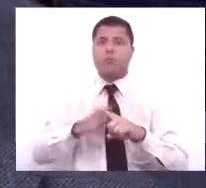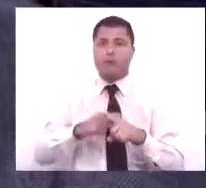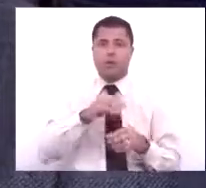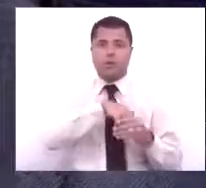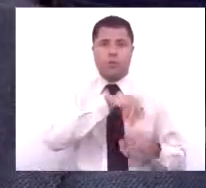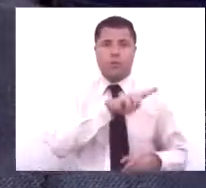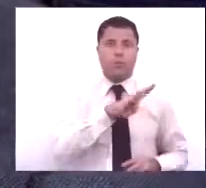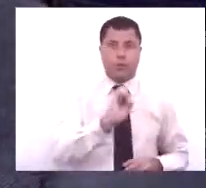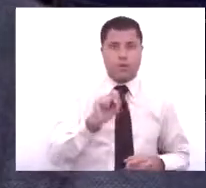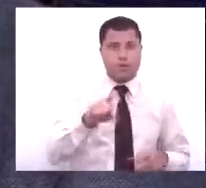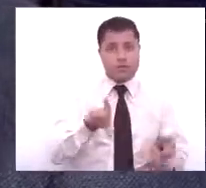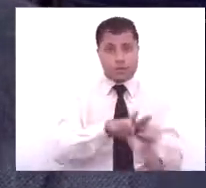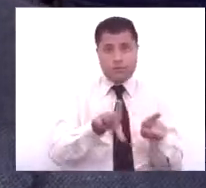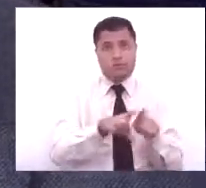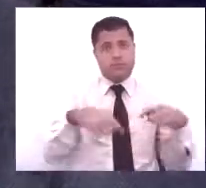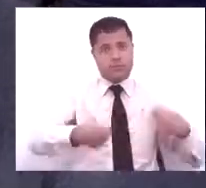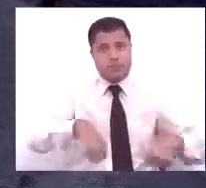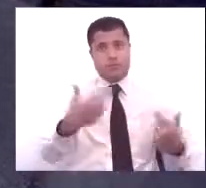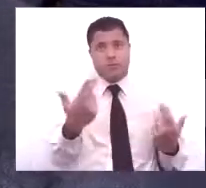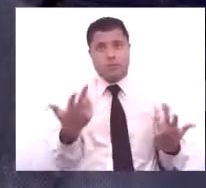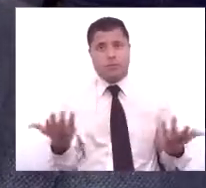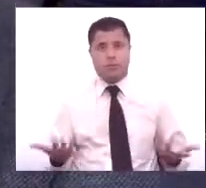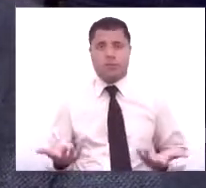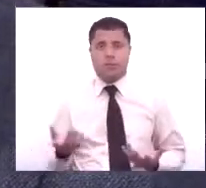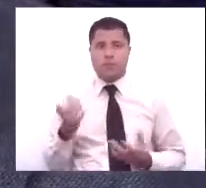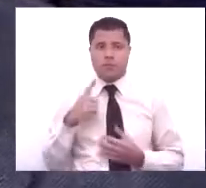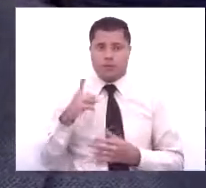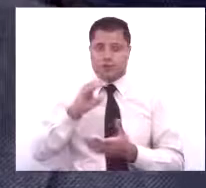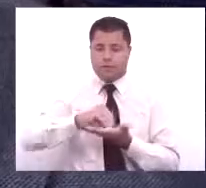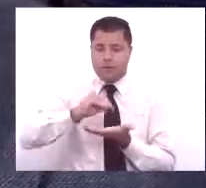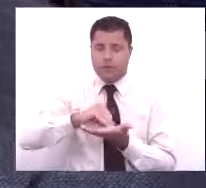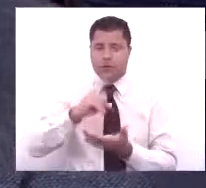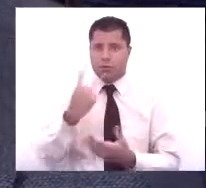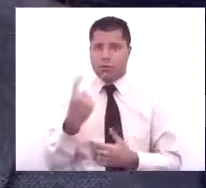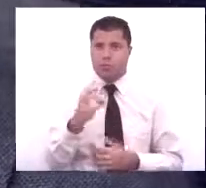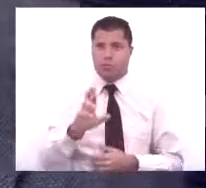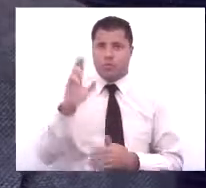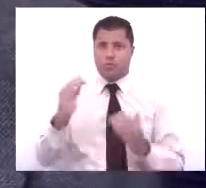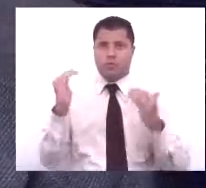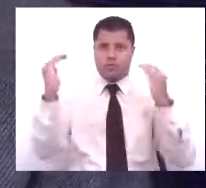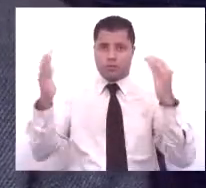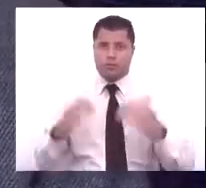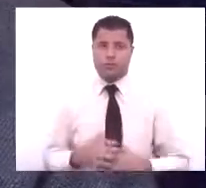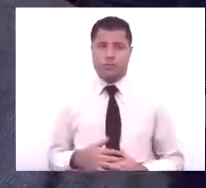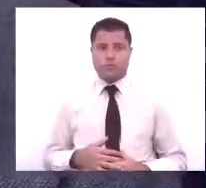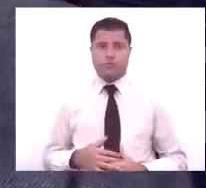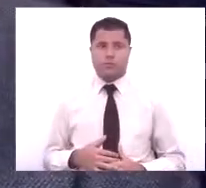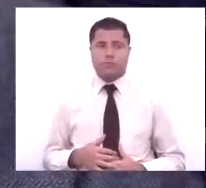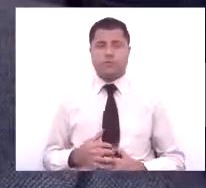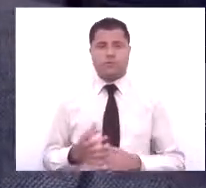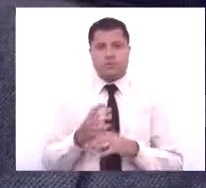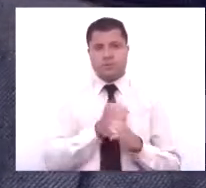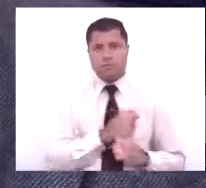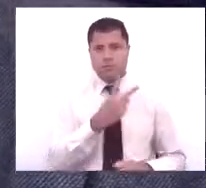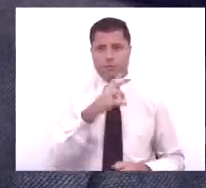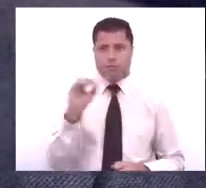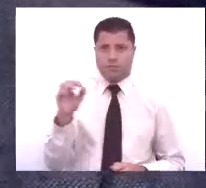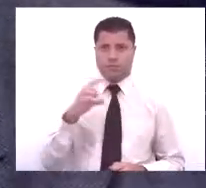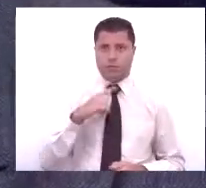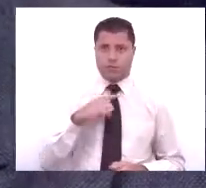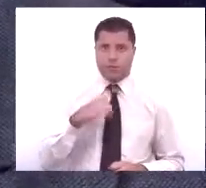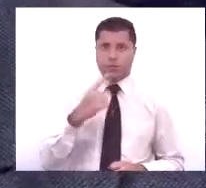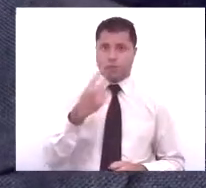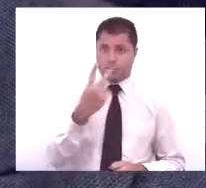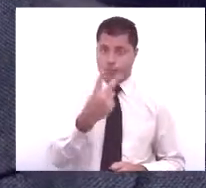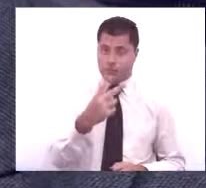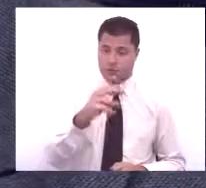com esse projeto, para que sane o problema da deficiência do técnico presente na UBS. Com esses 20 cargos, agora são 99 farmacêuticos na